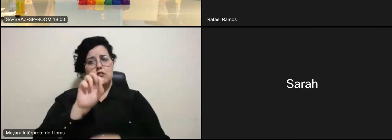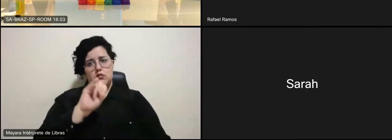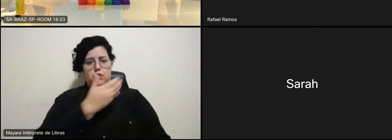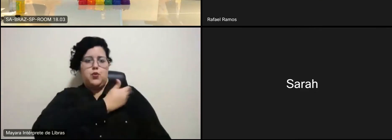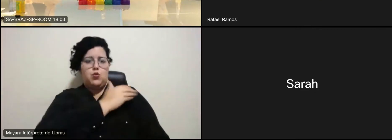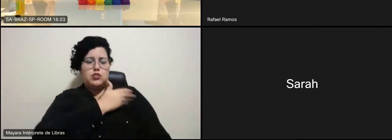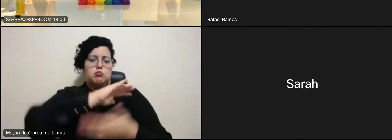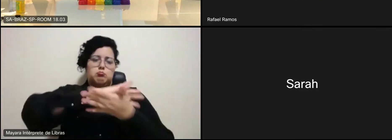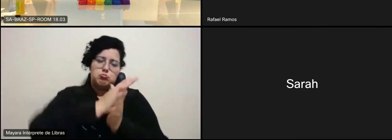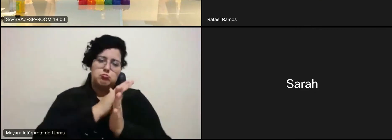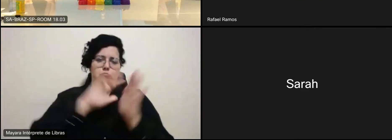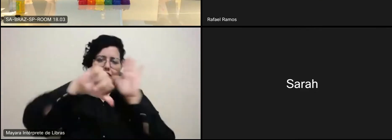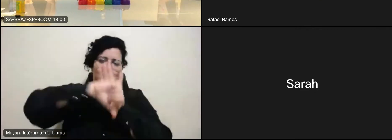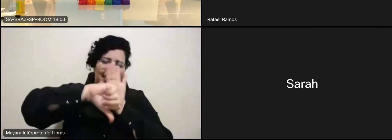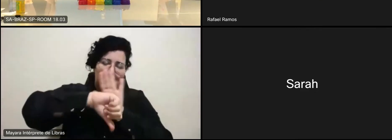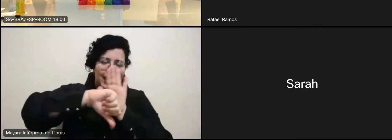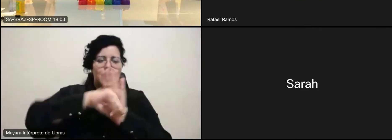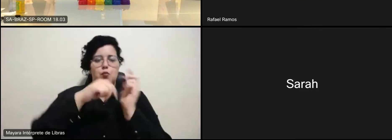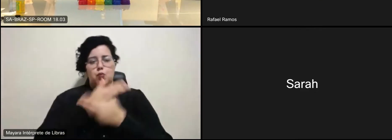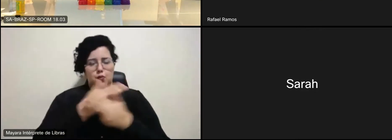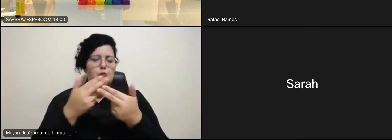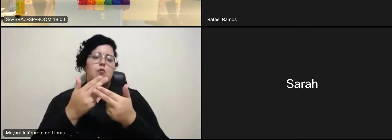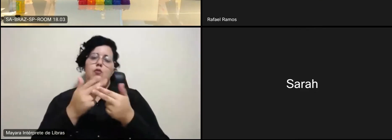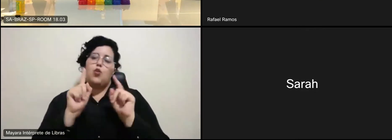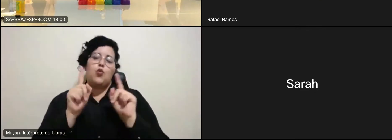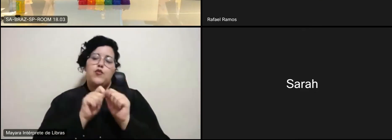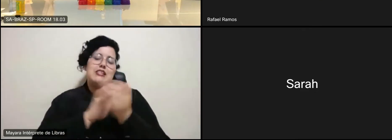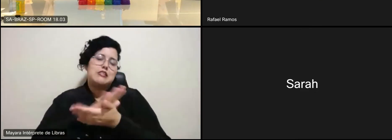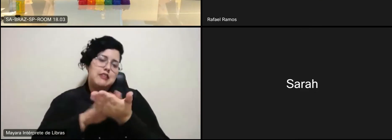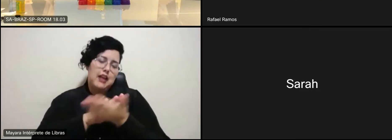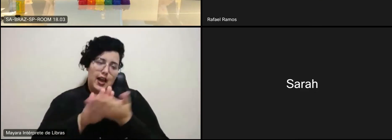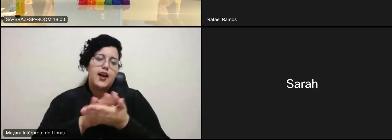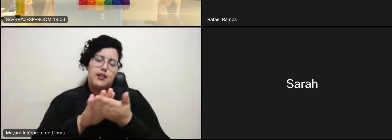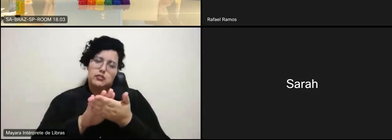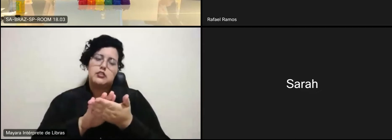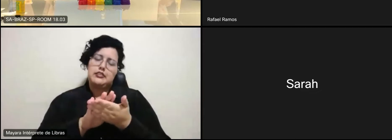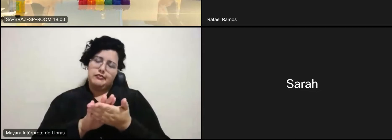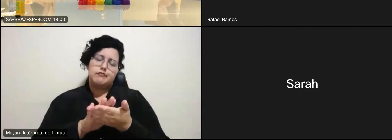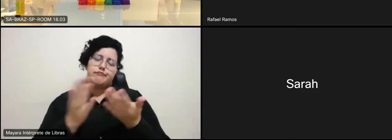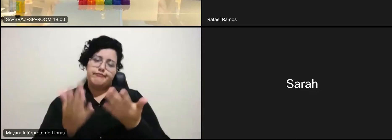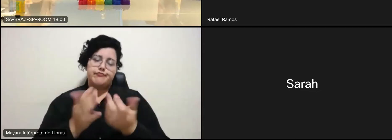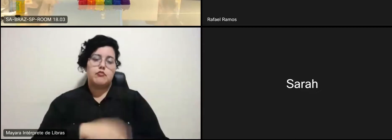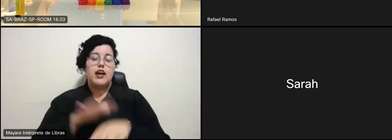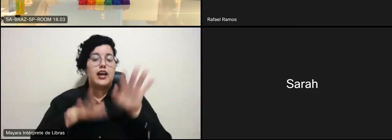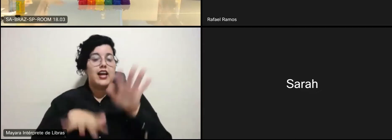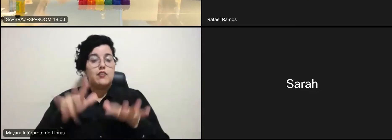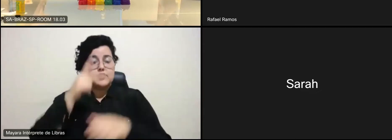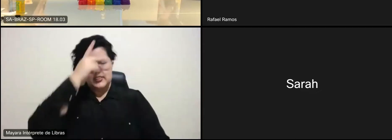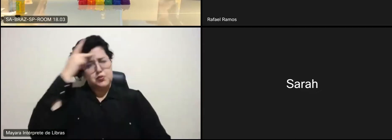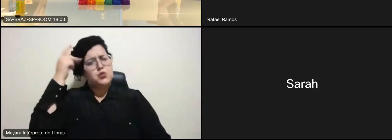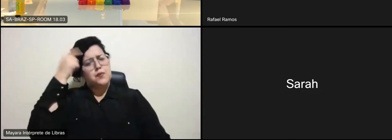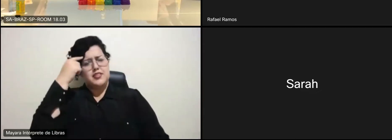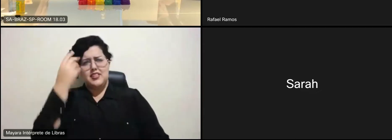ou de crime, de agressão, não faça nada. Talvez o nosso senso comum fale assim: como que alguém deixou